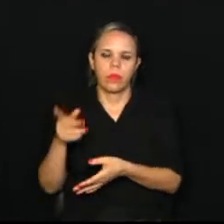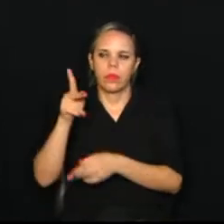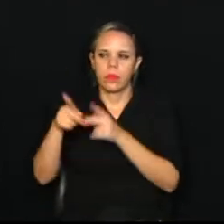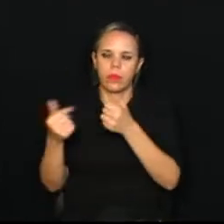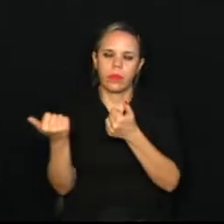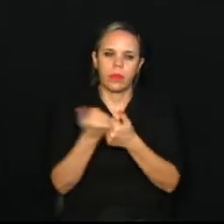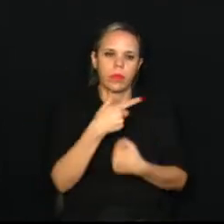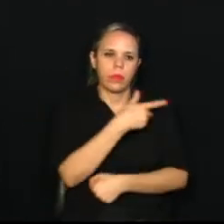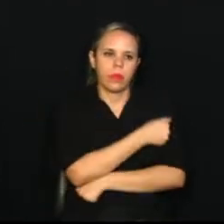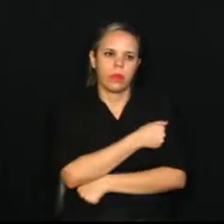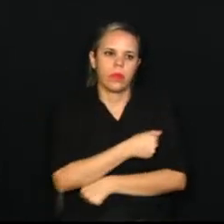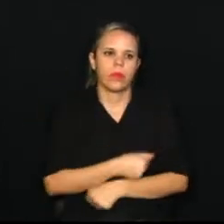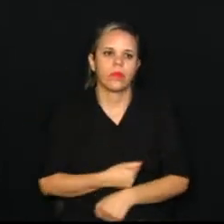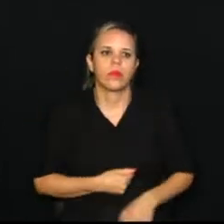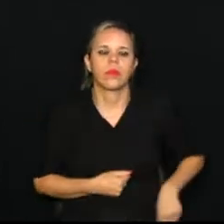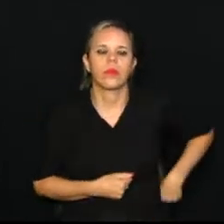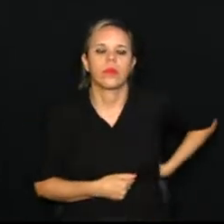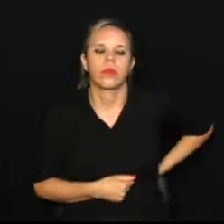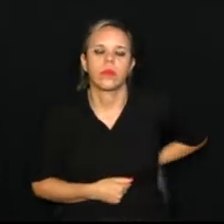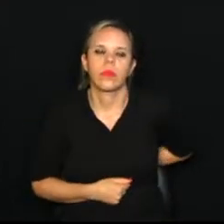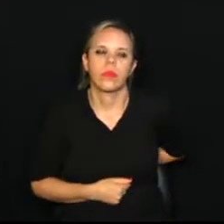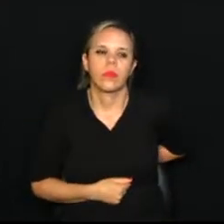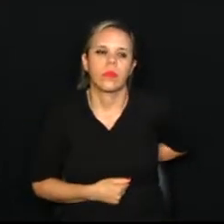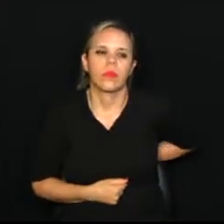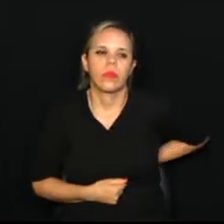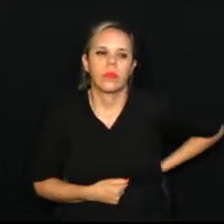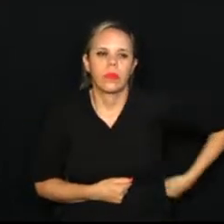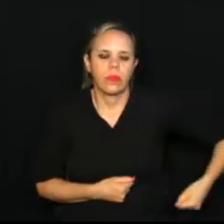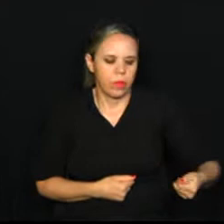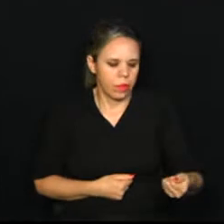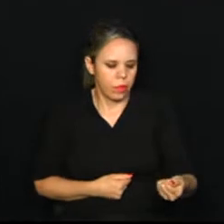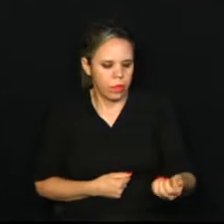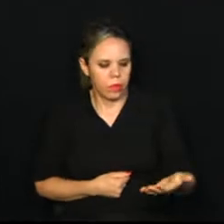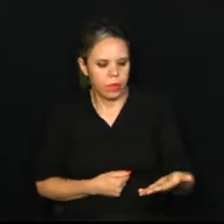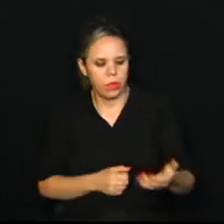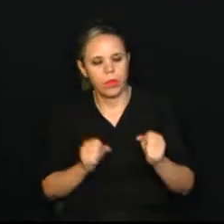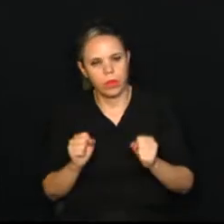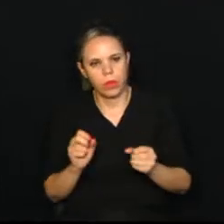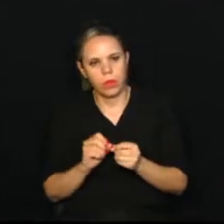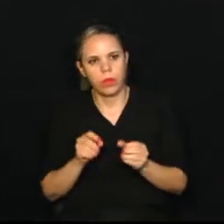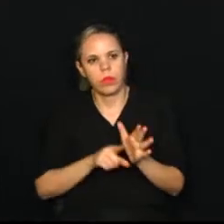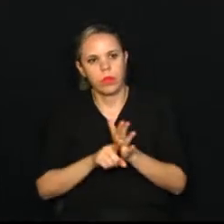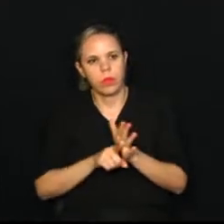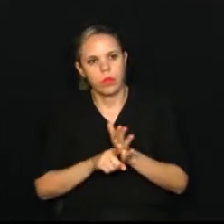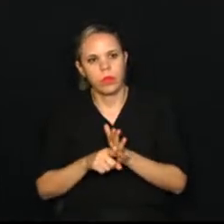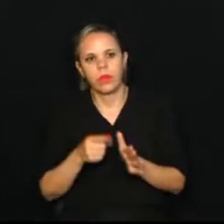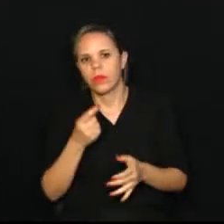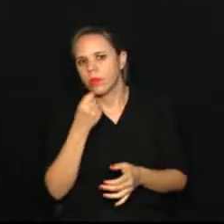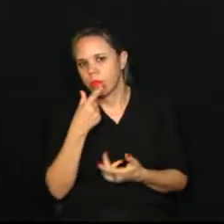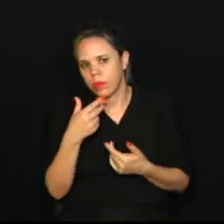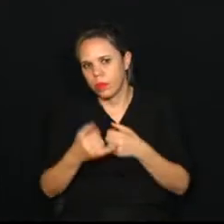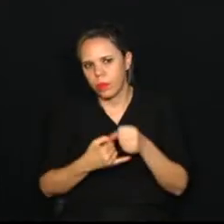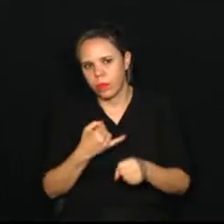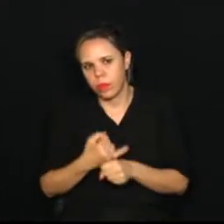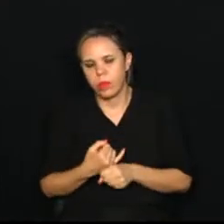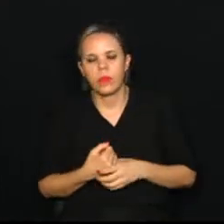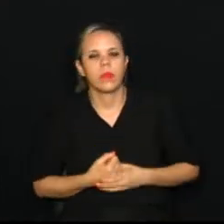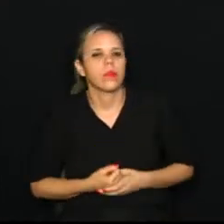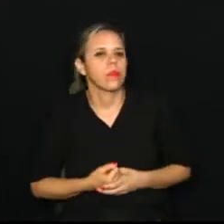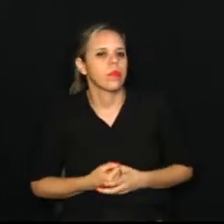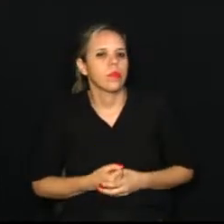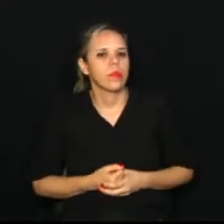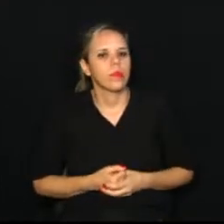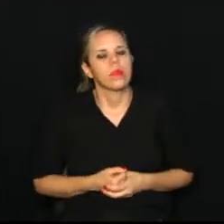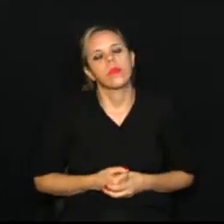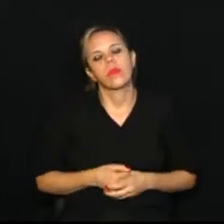sobrante de vacina. É possível consultar os medicamentos online.